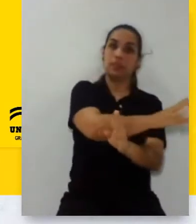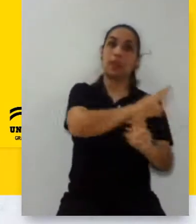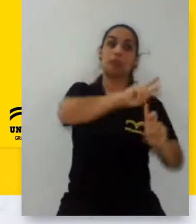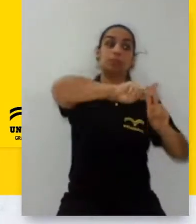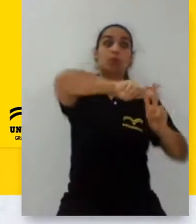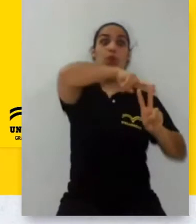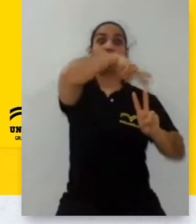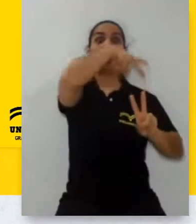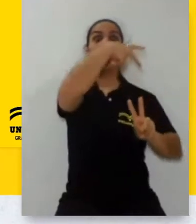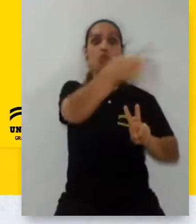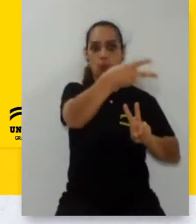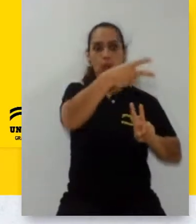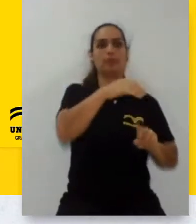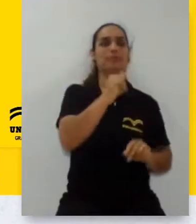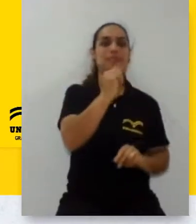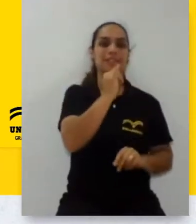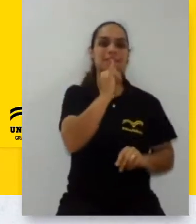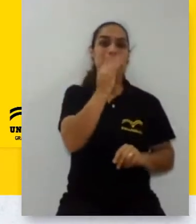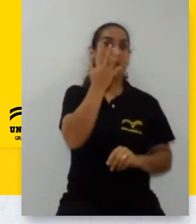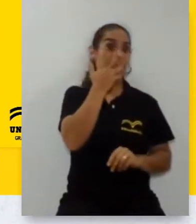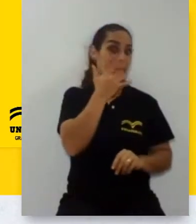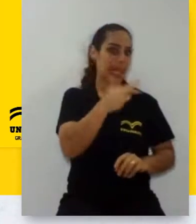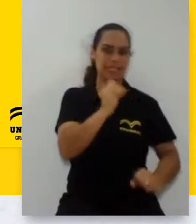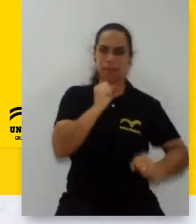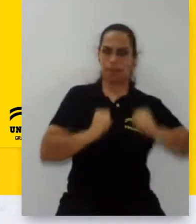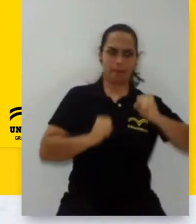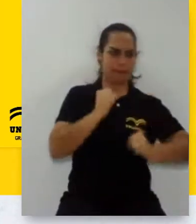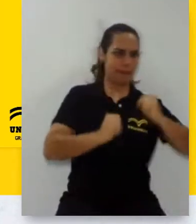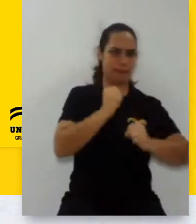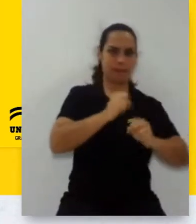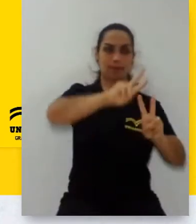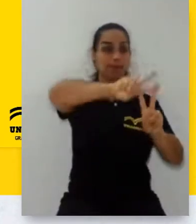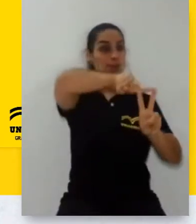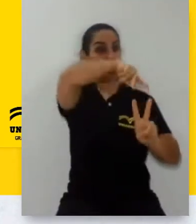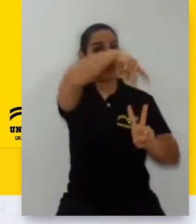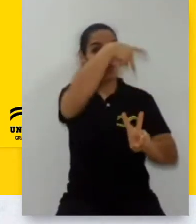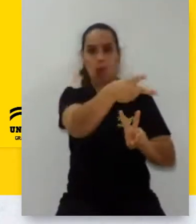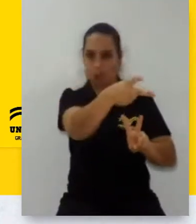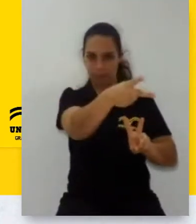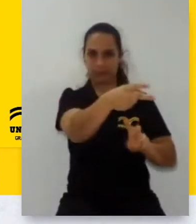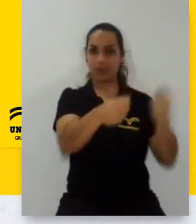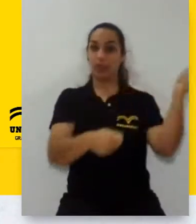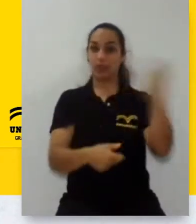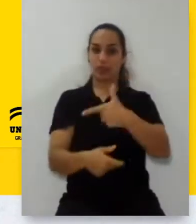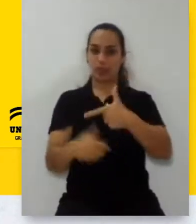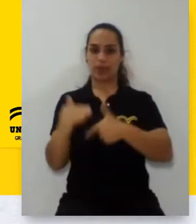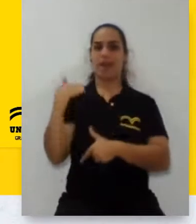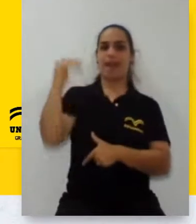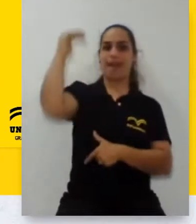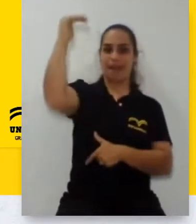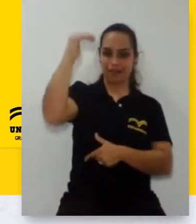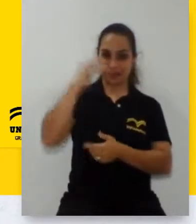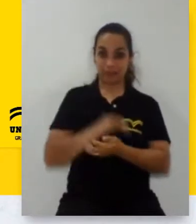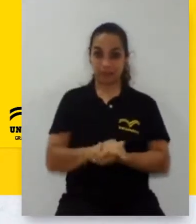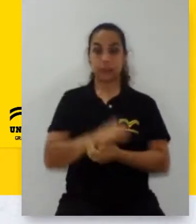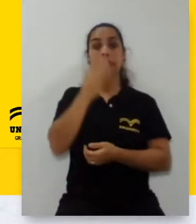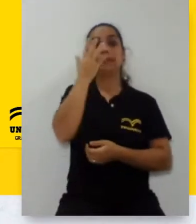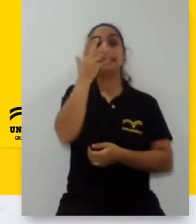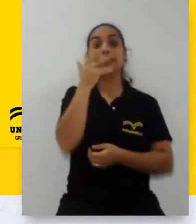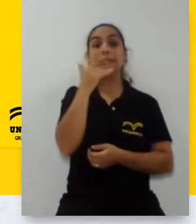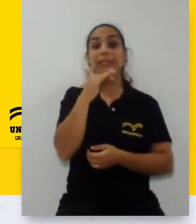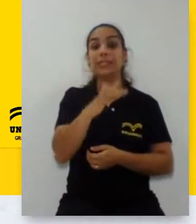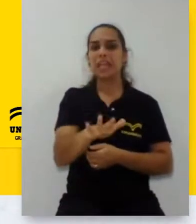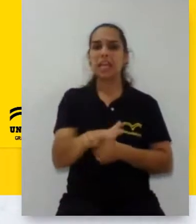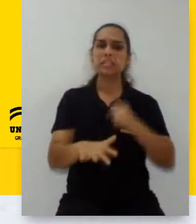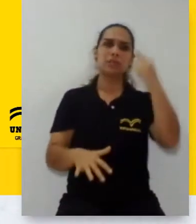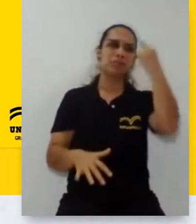A criança ela precisa pelo menos fazer o dobro do que o adulto. Então, para a criança, é 2 horas, 1 ou 2 horas por dia. Quanto mais